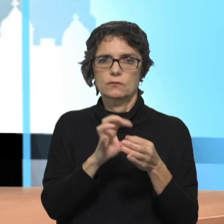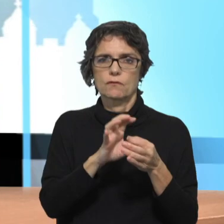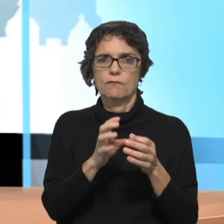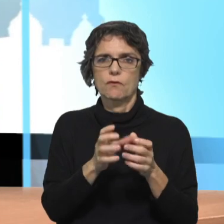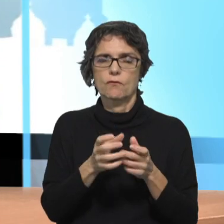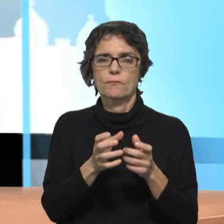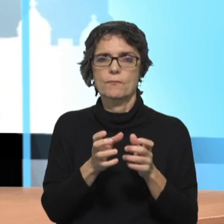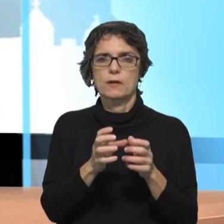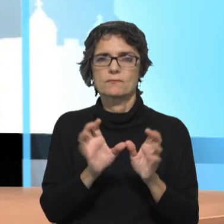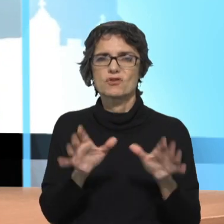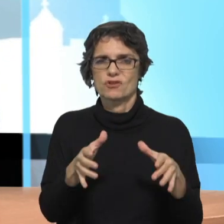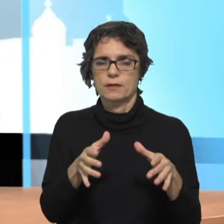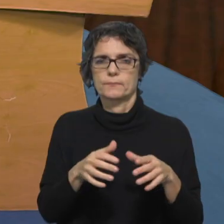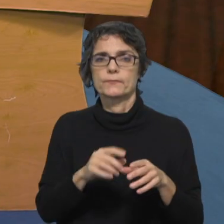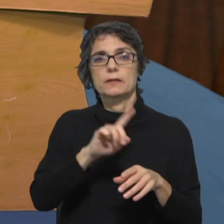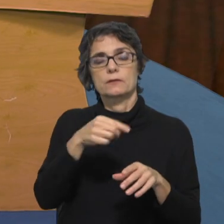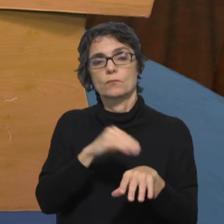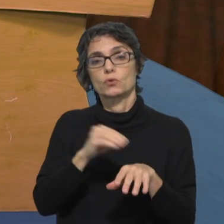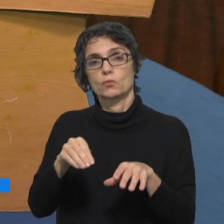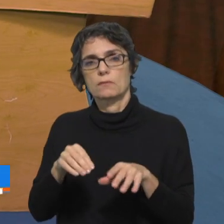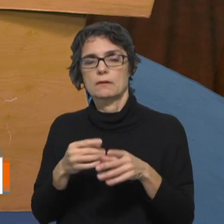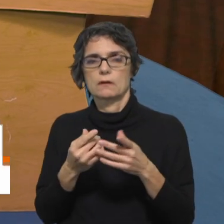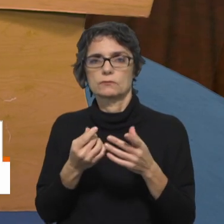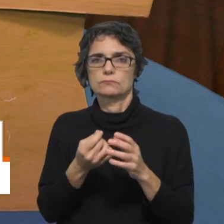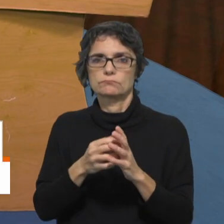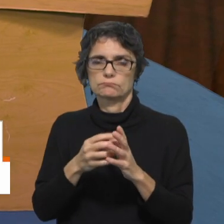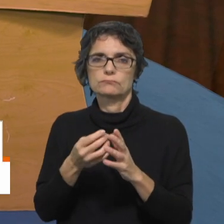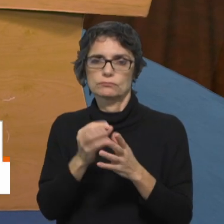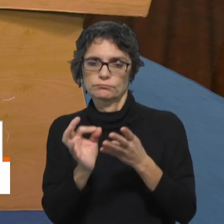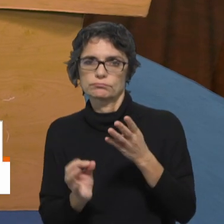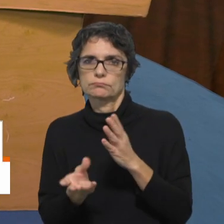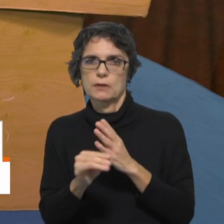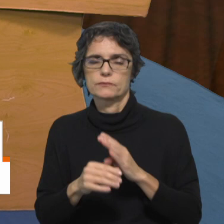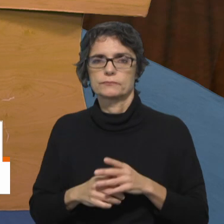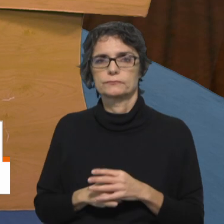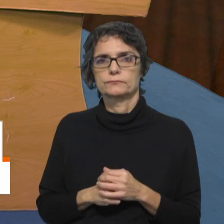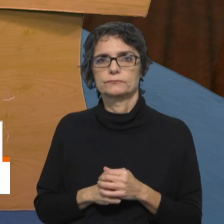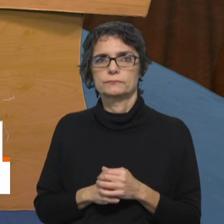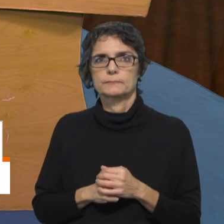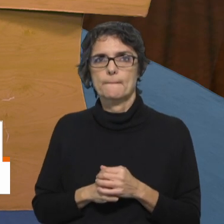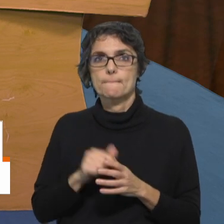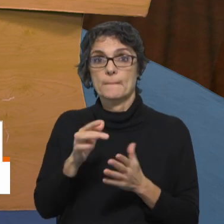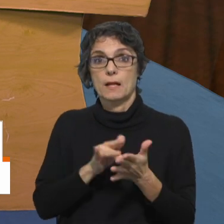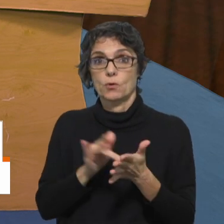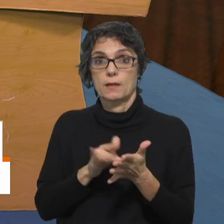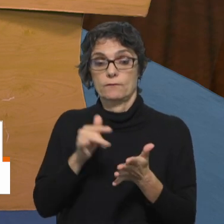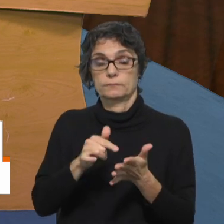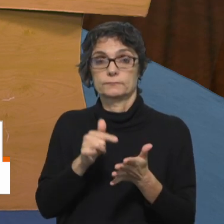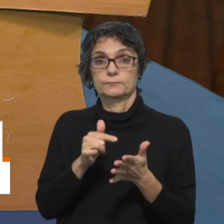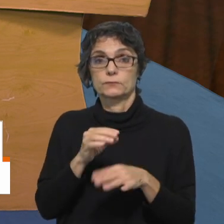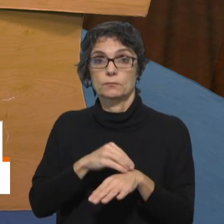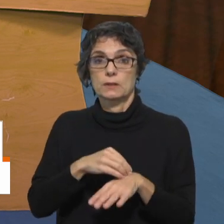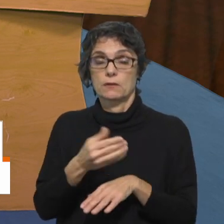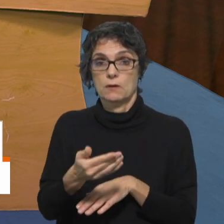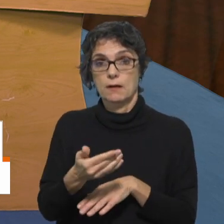ser desenvolvidas no comentário. E é um livro que, de facto, propõe comentários a partir deste